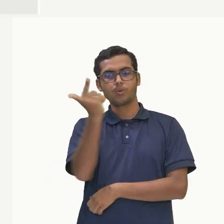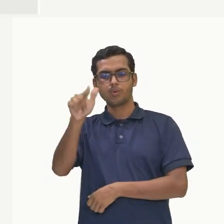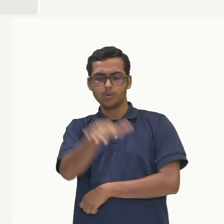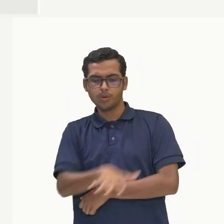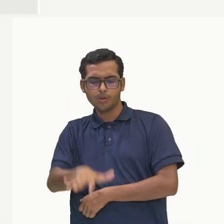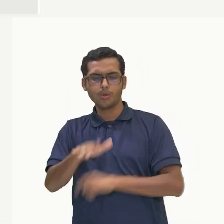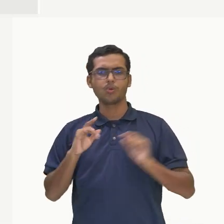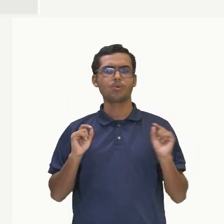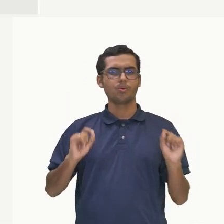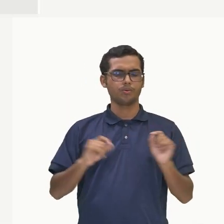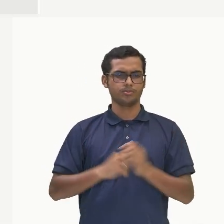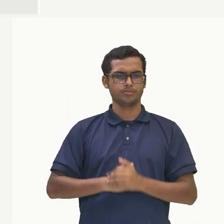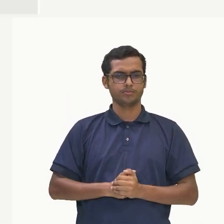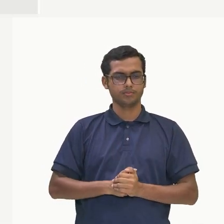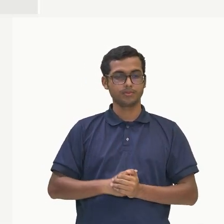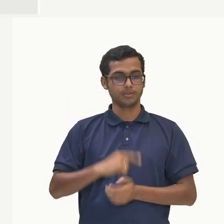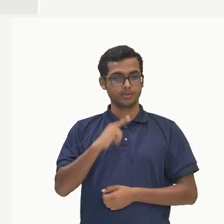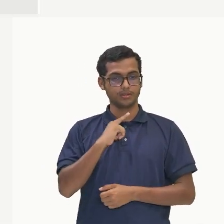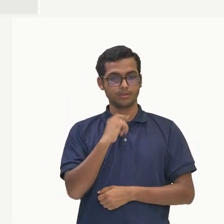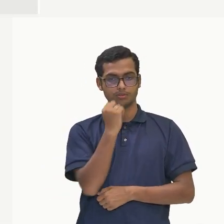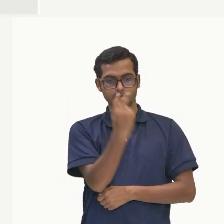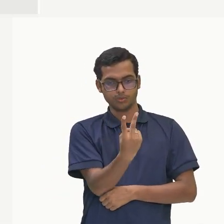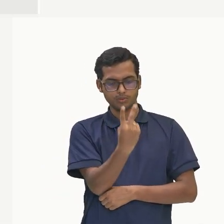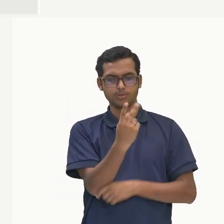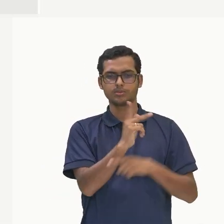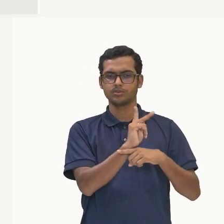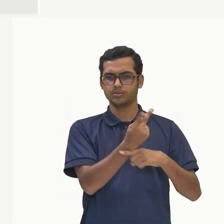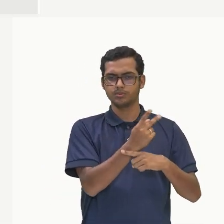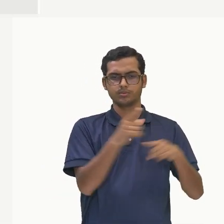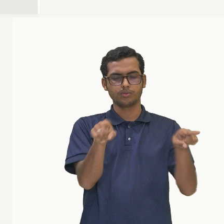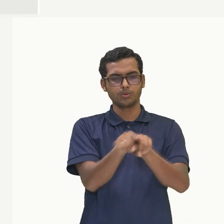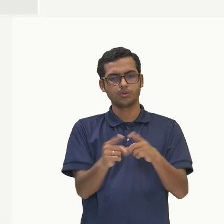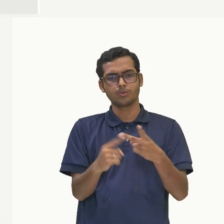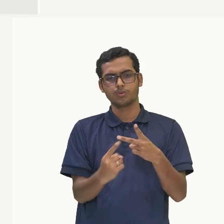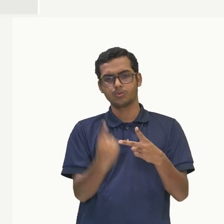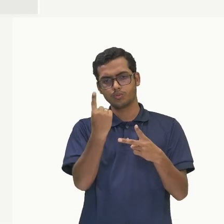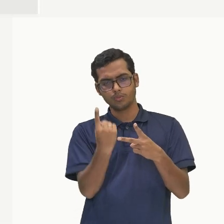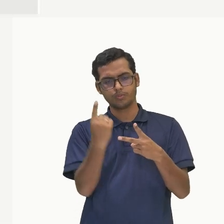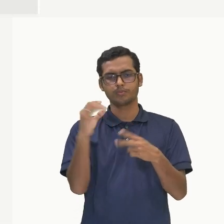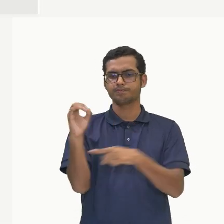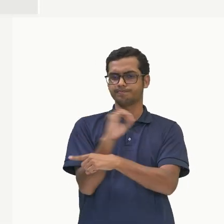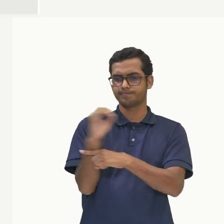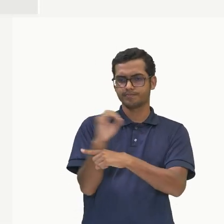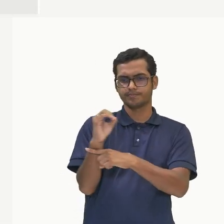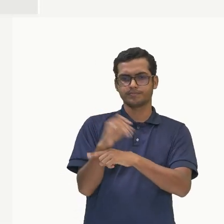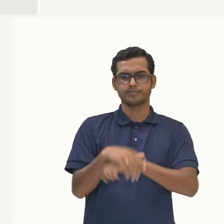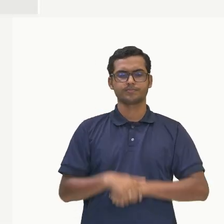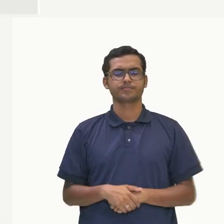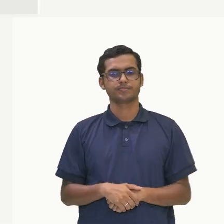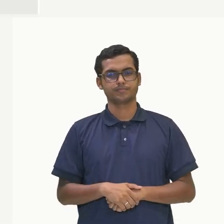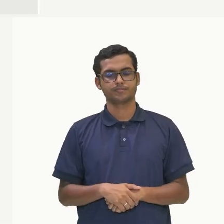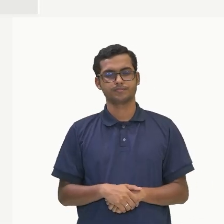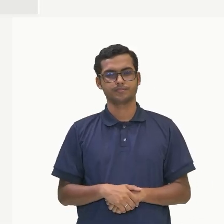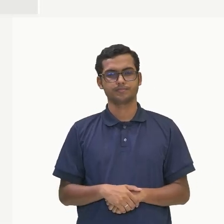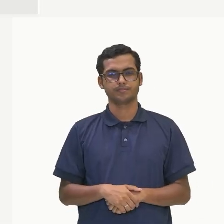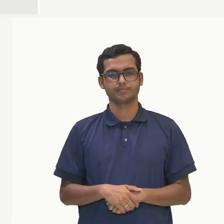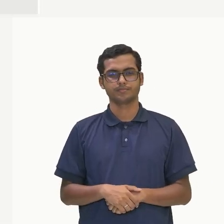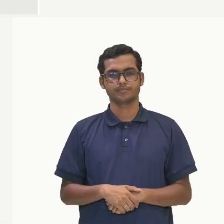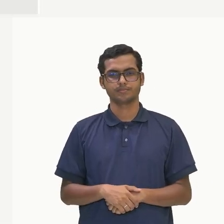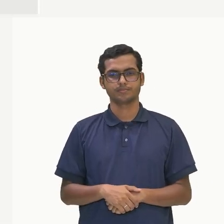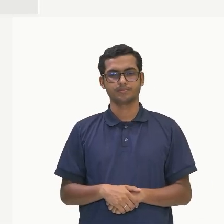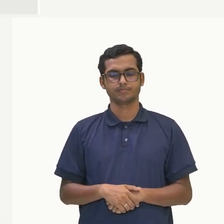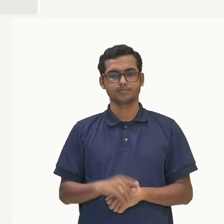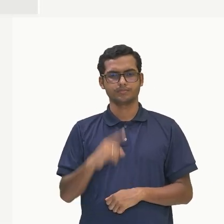mostrando? Eu tenho 2 hidrogênios, um oxigênio, né? E aí, eu tenho aqui o produto